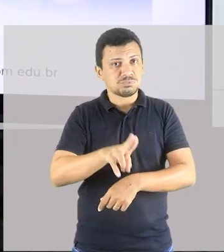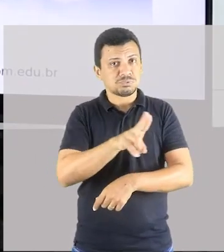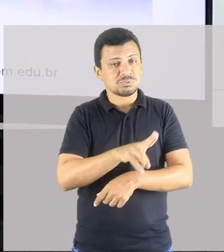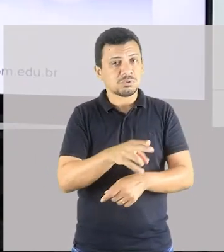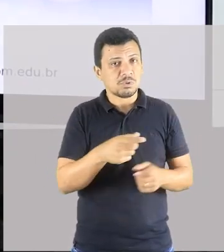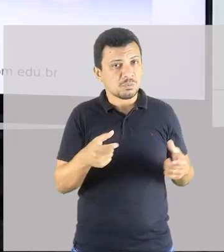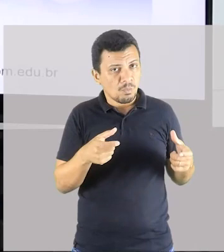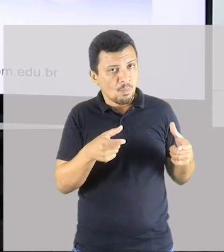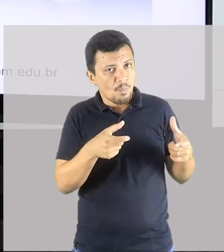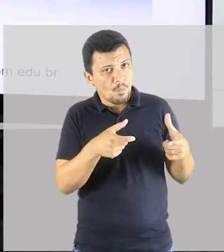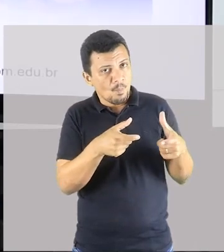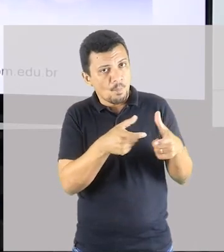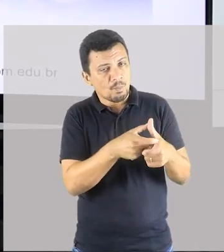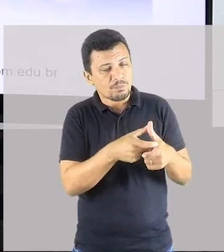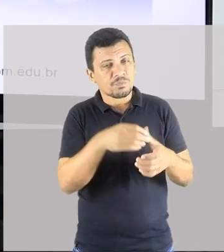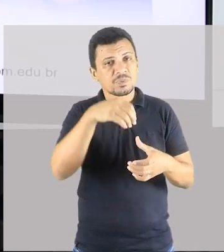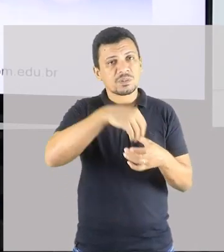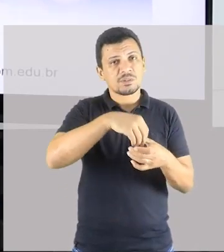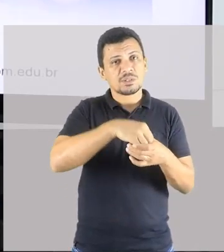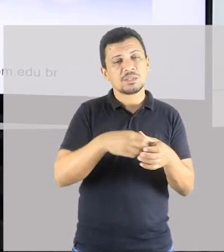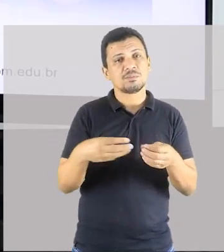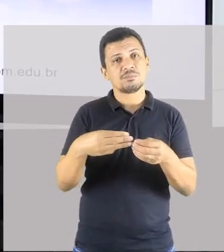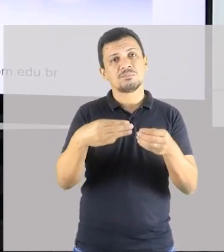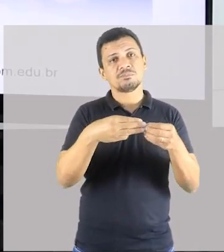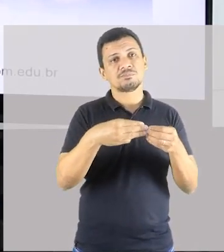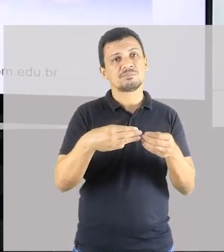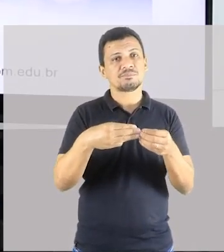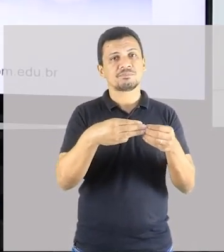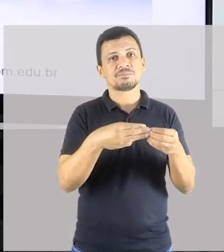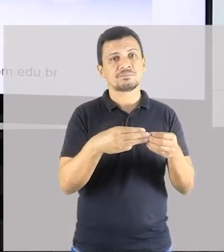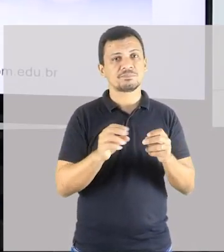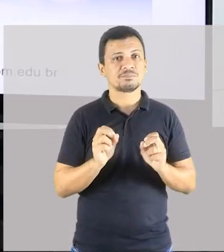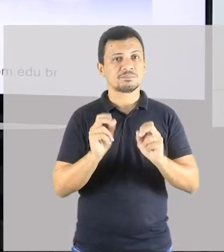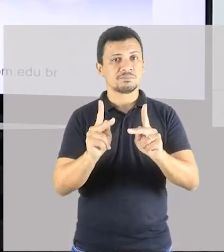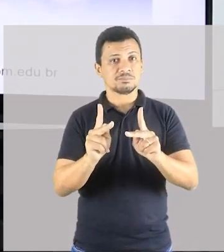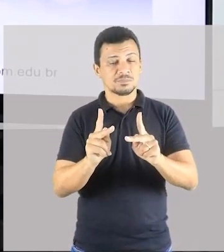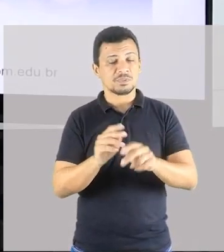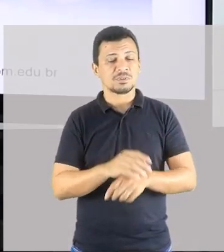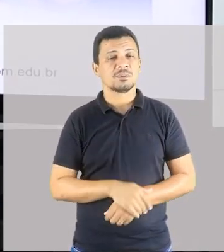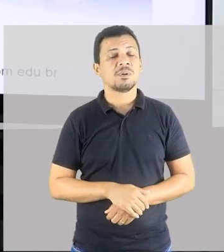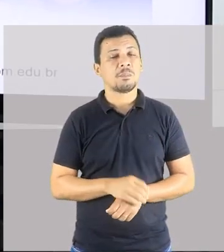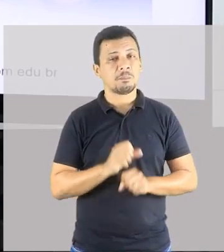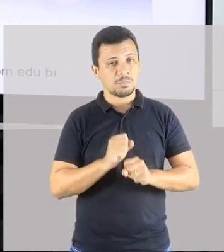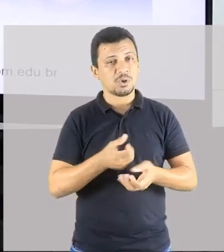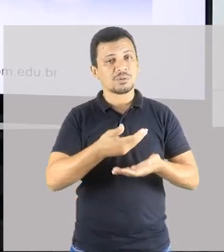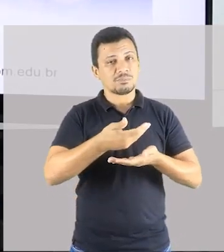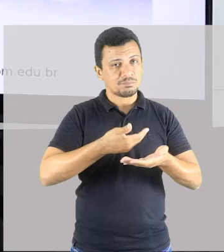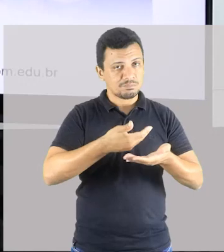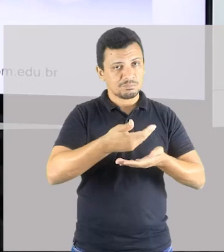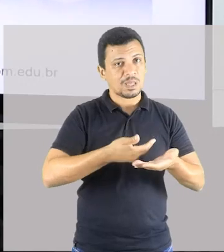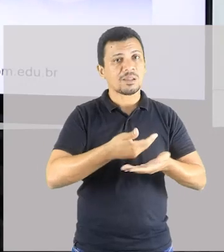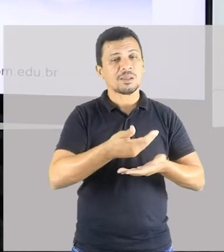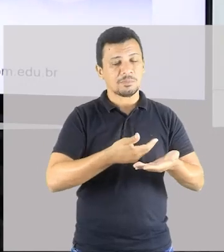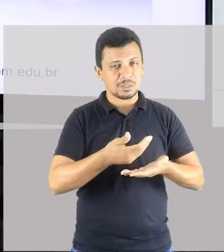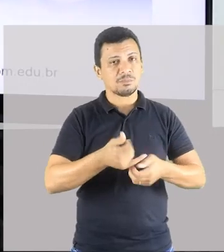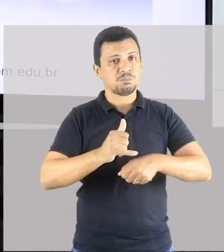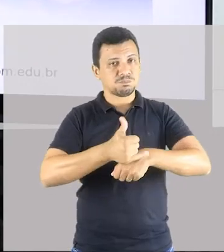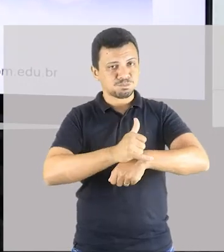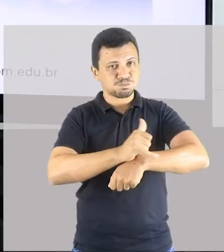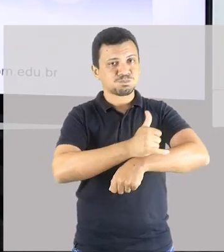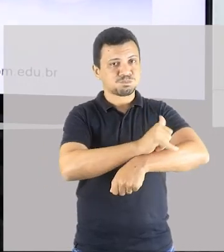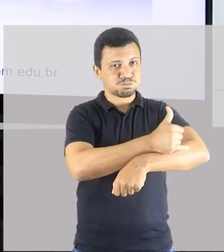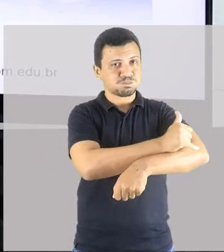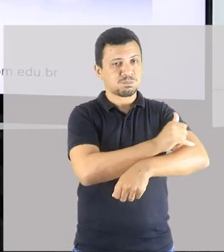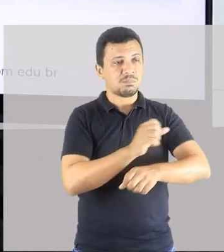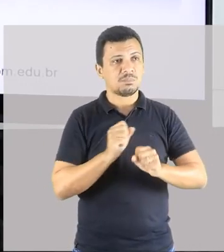tecido visceral, dentro das células adipócitas, tá bom? Por isso que ele pode ser tratado também